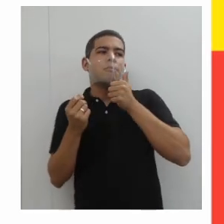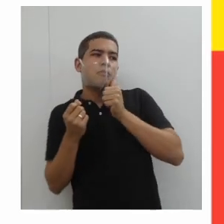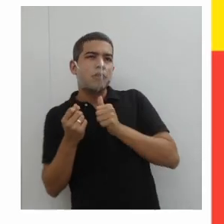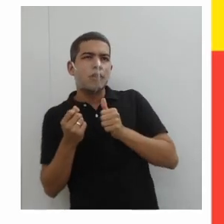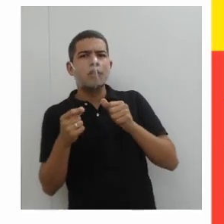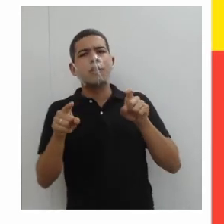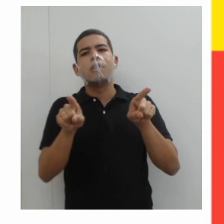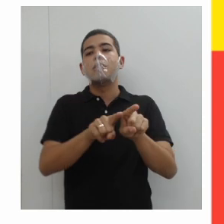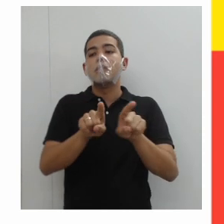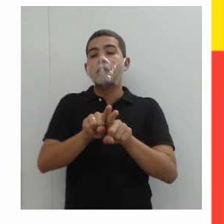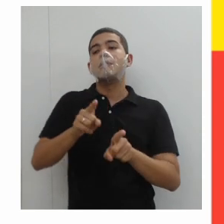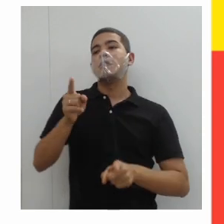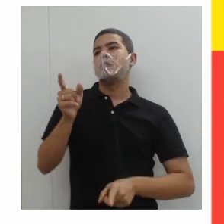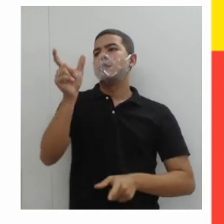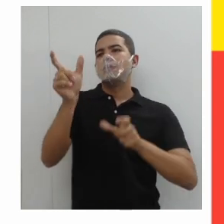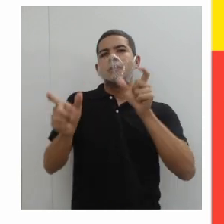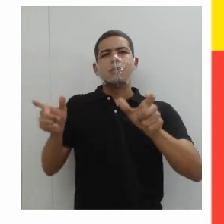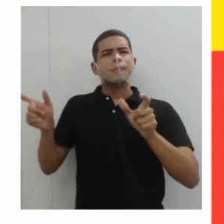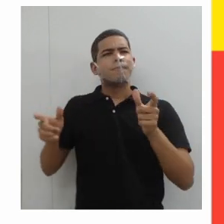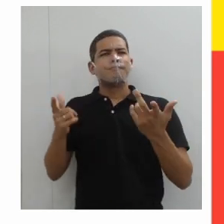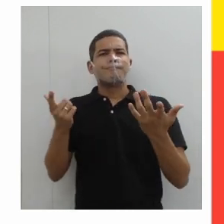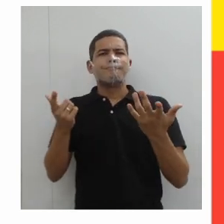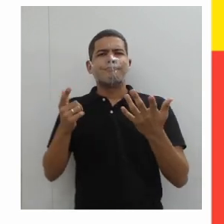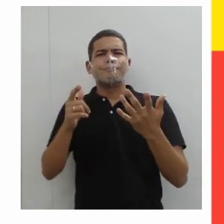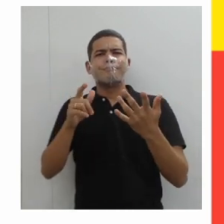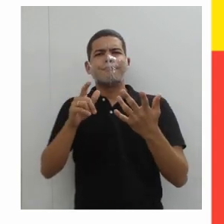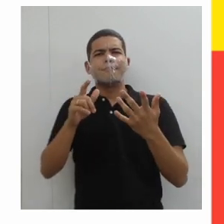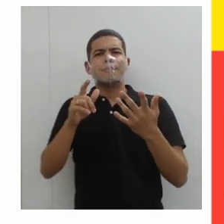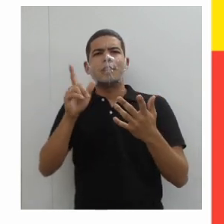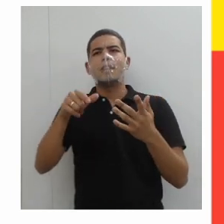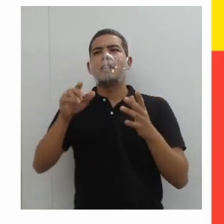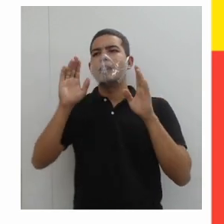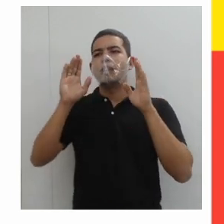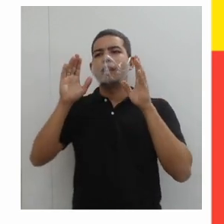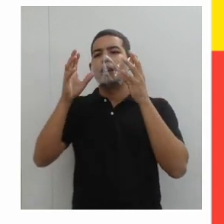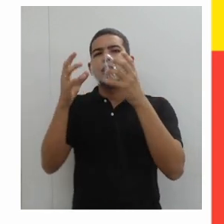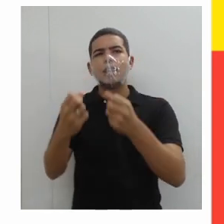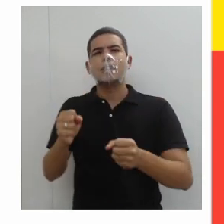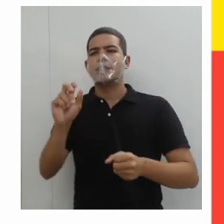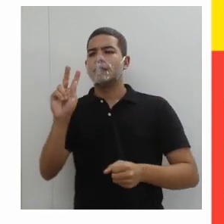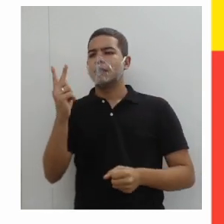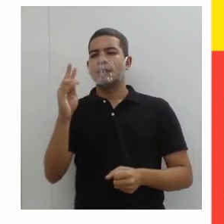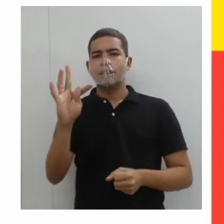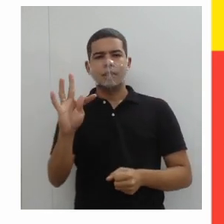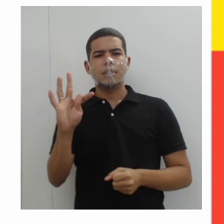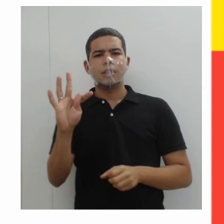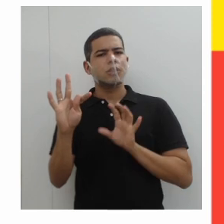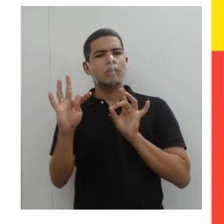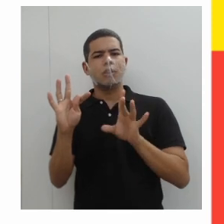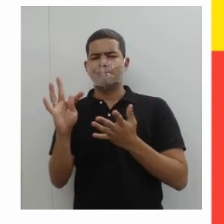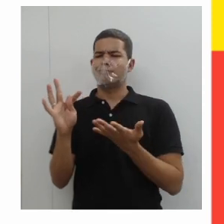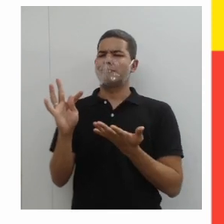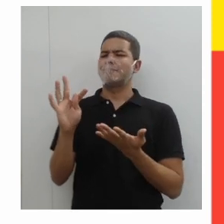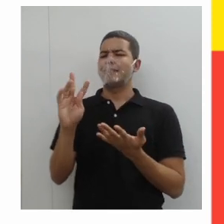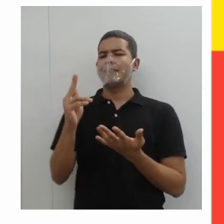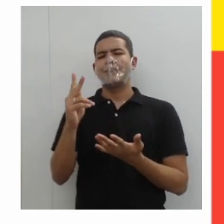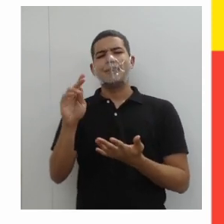com relação à sexualidade, só admite a orientação heterossexual. Isso a gente está falando do conceito